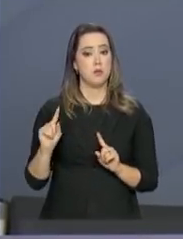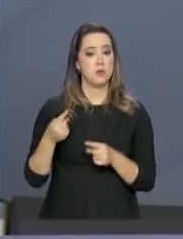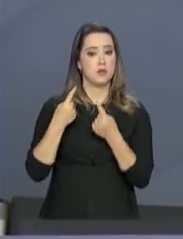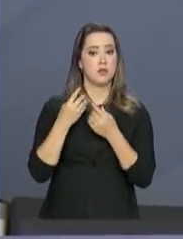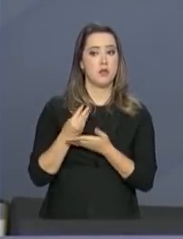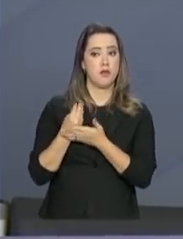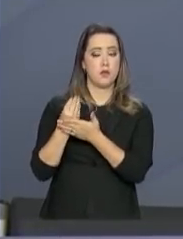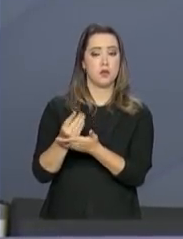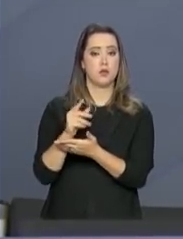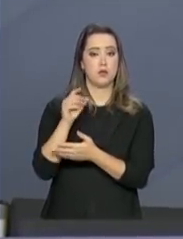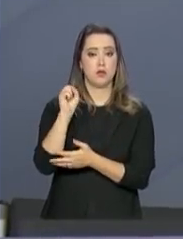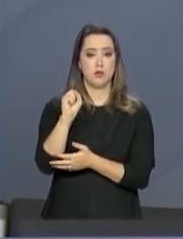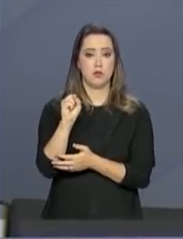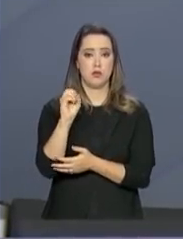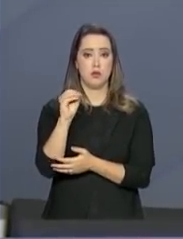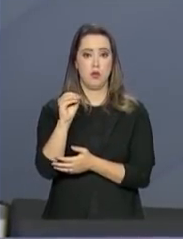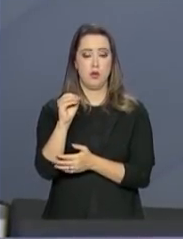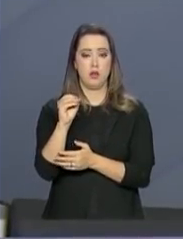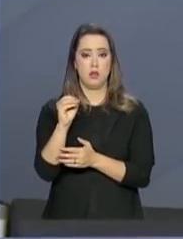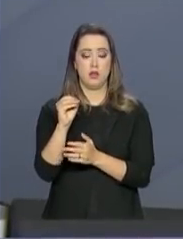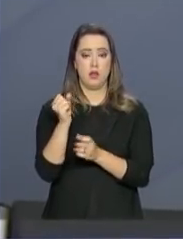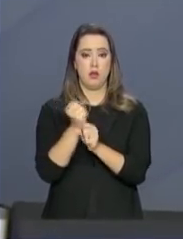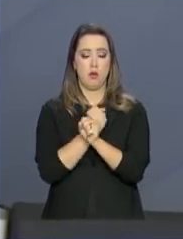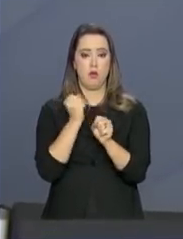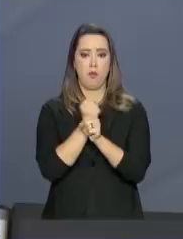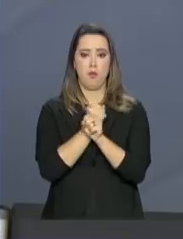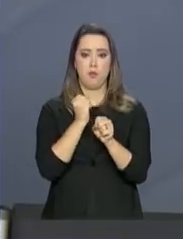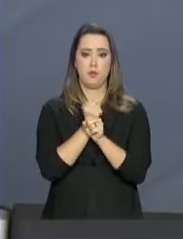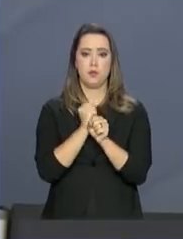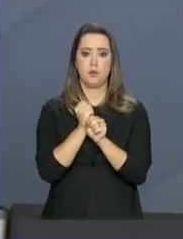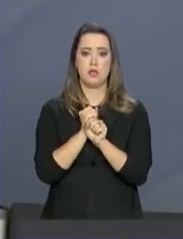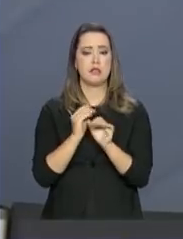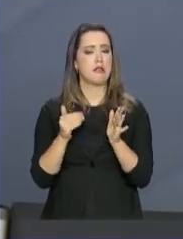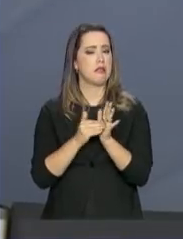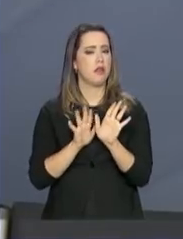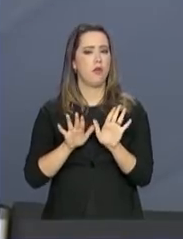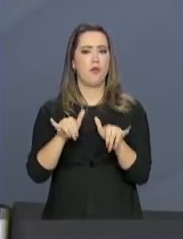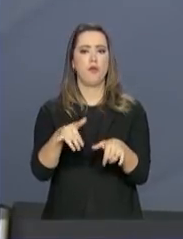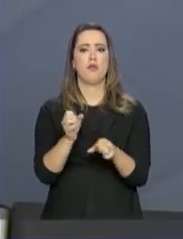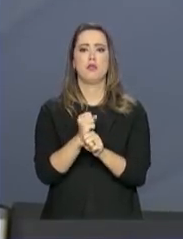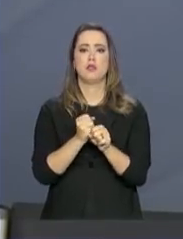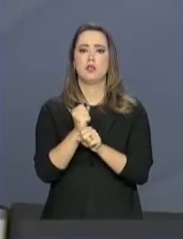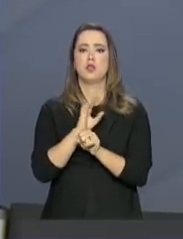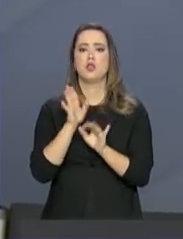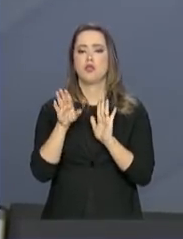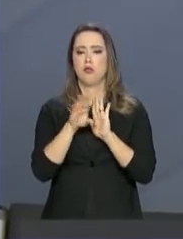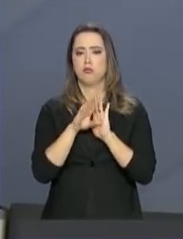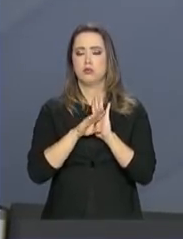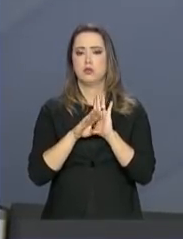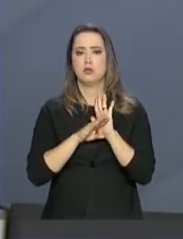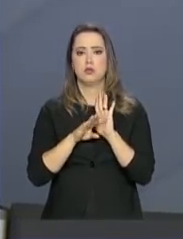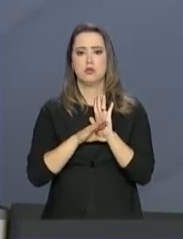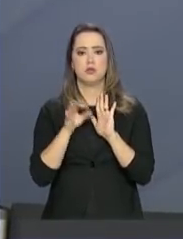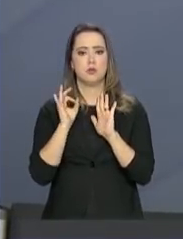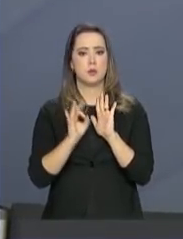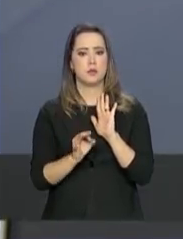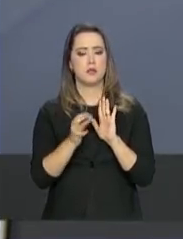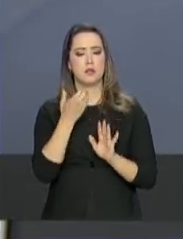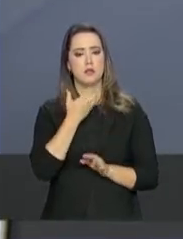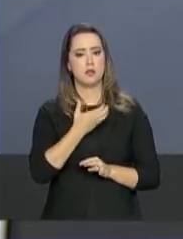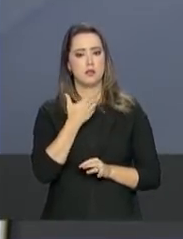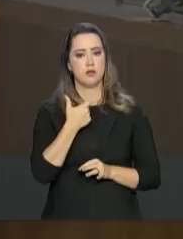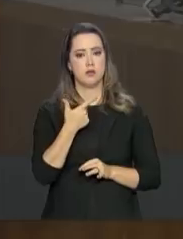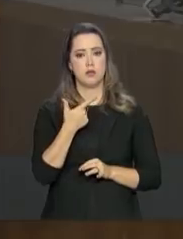entregar 80 empreendimentos ao longo deste ano todos já com cronogramas definidos até dezembro de